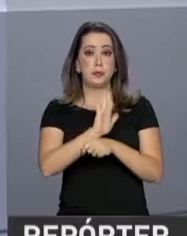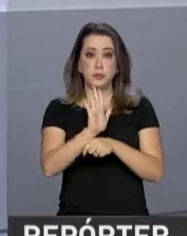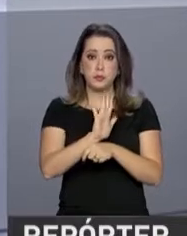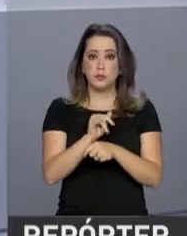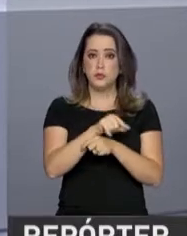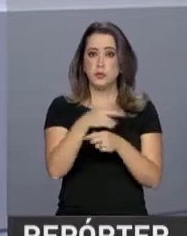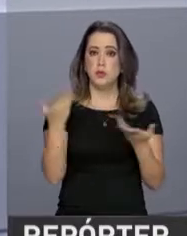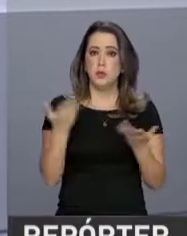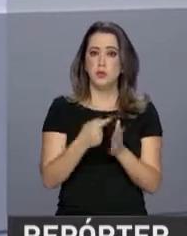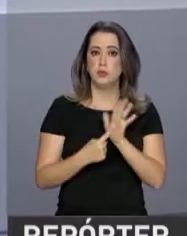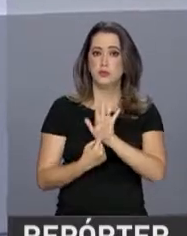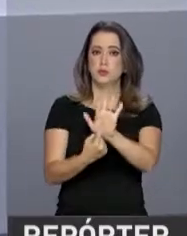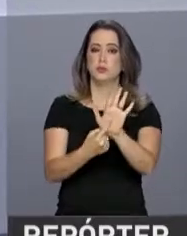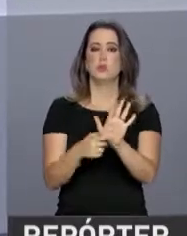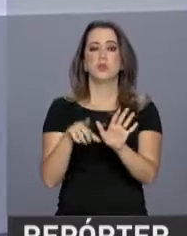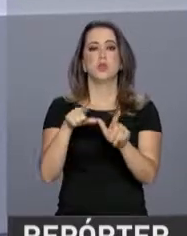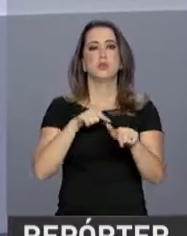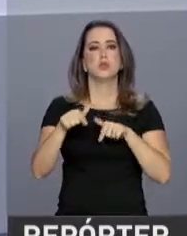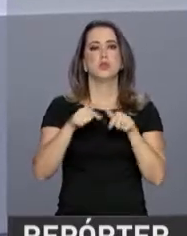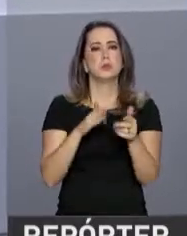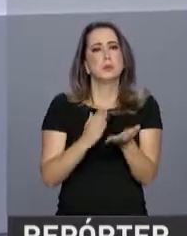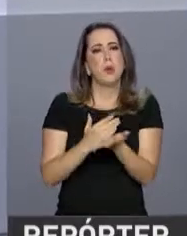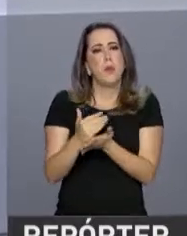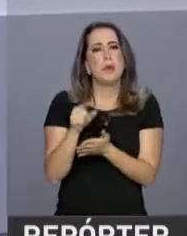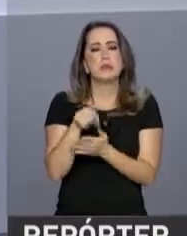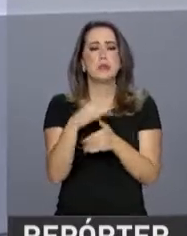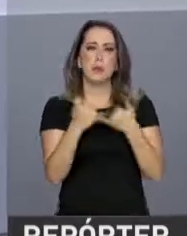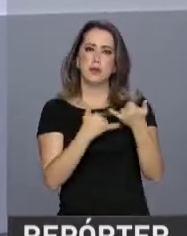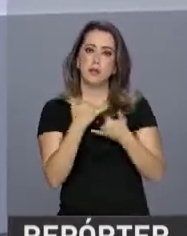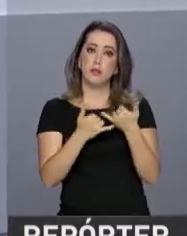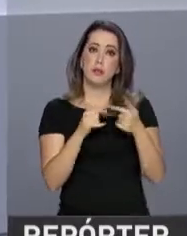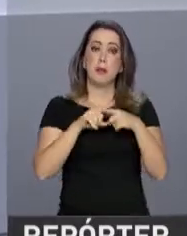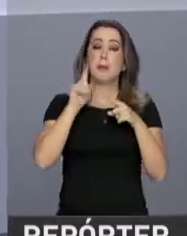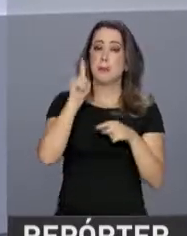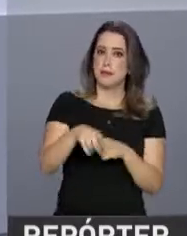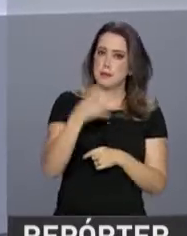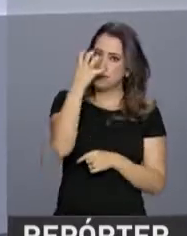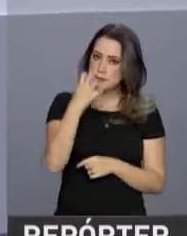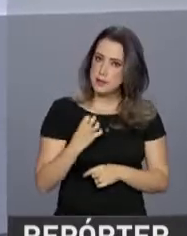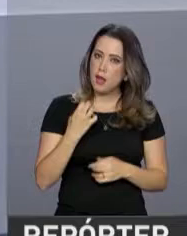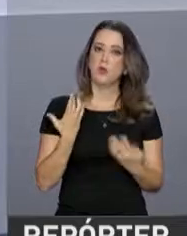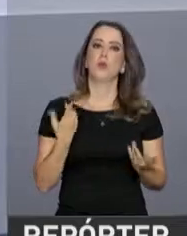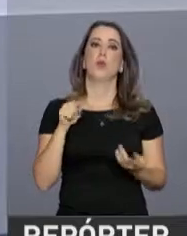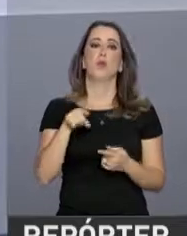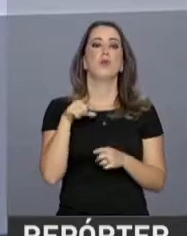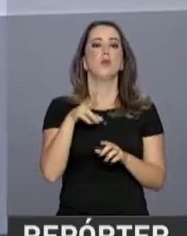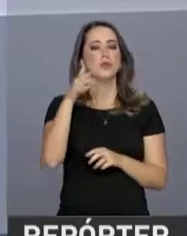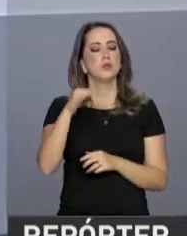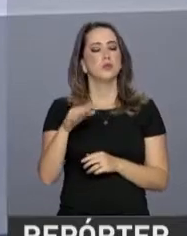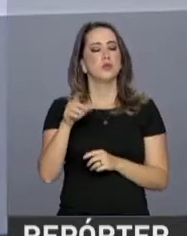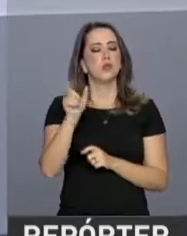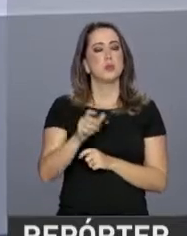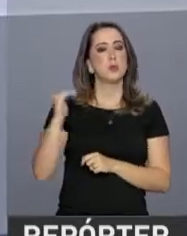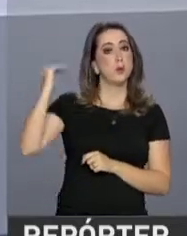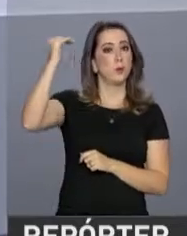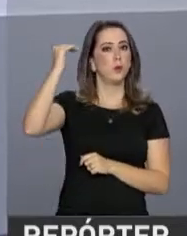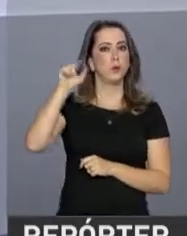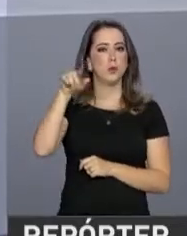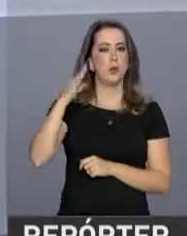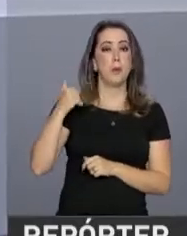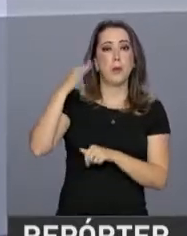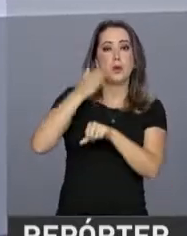vai assistir agora mostra uma atividade que a princípio parece uma brincadeira, mas é coisa séria, coisa de gente grande. O